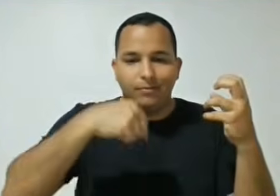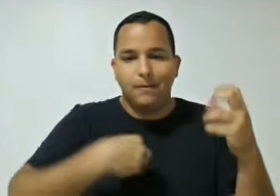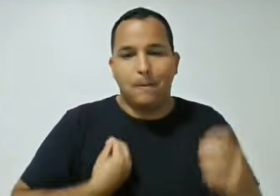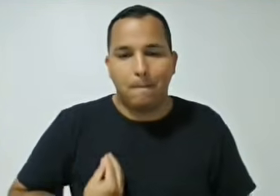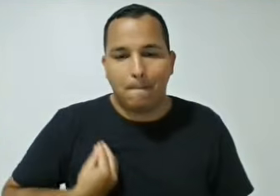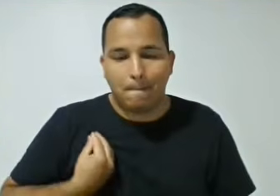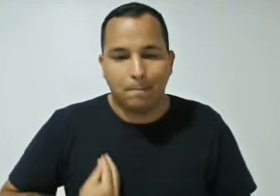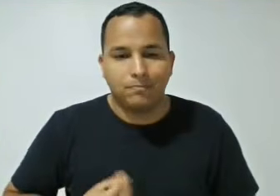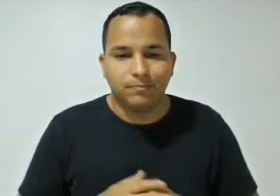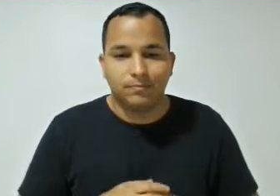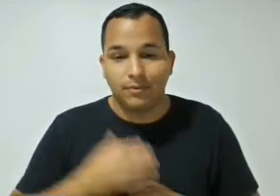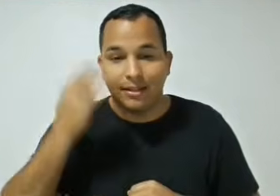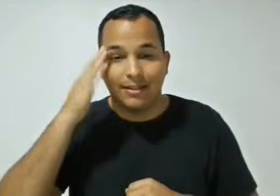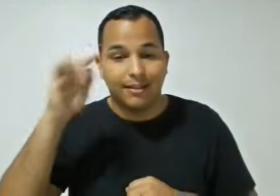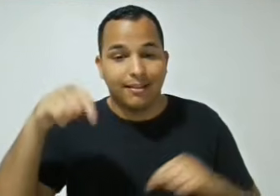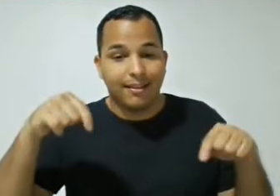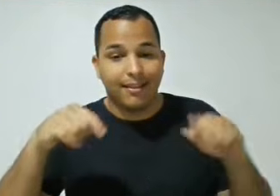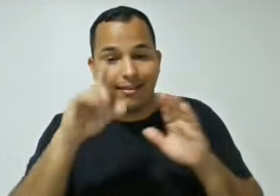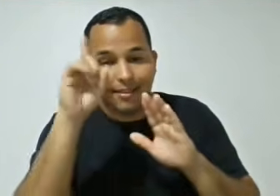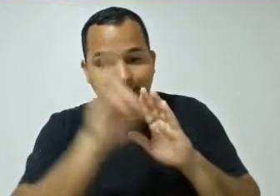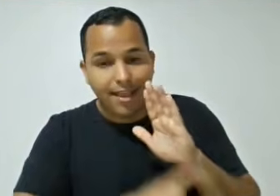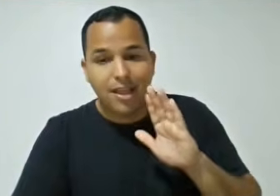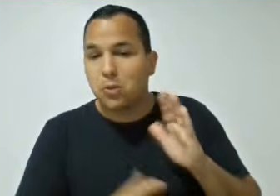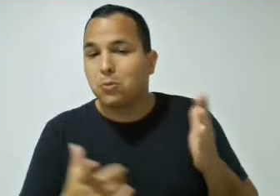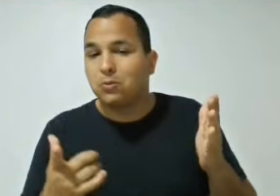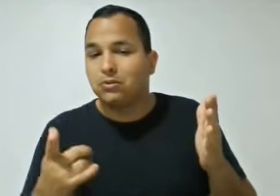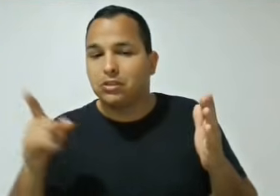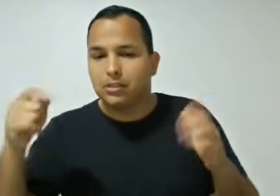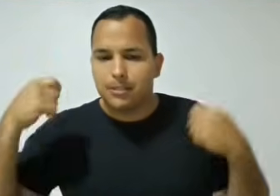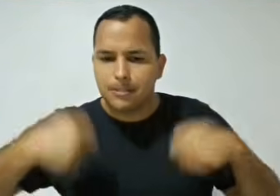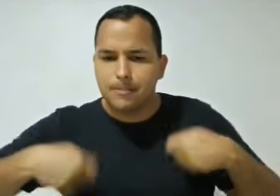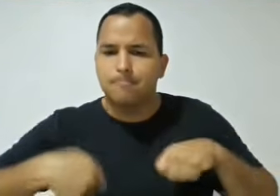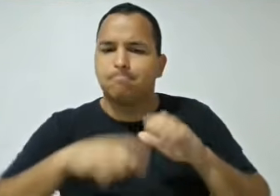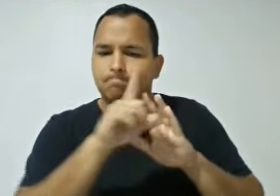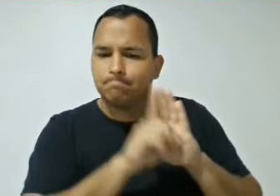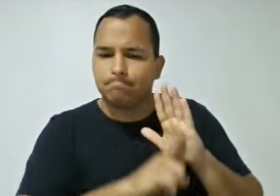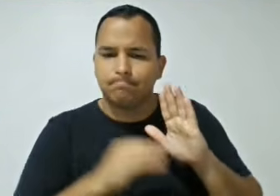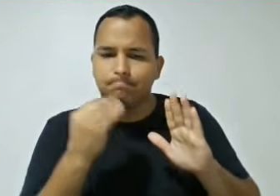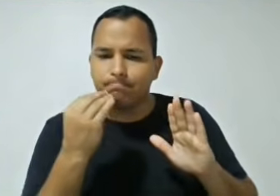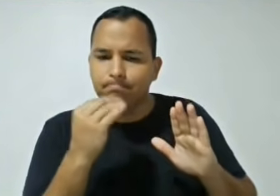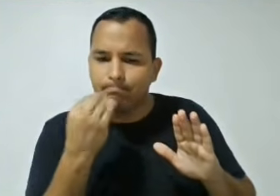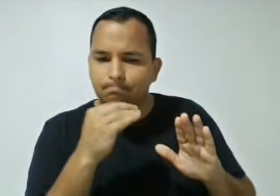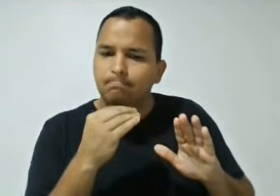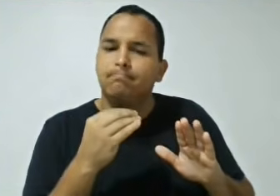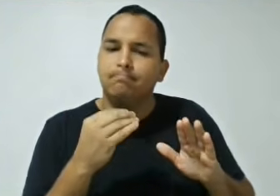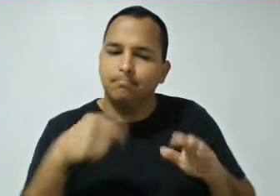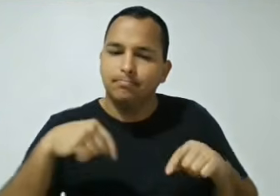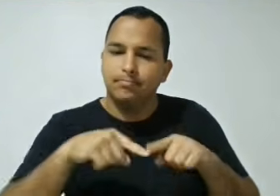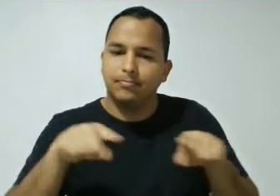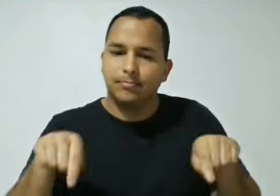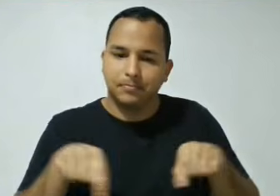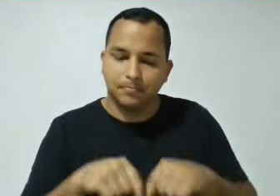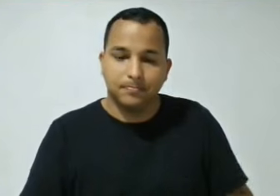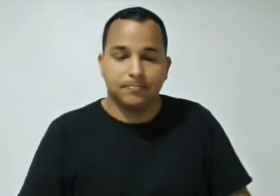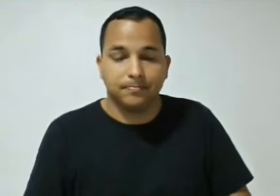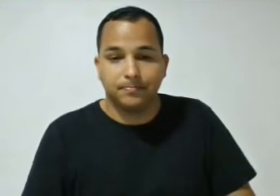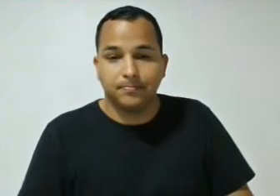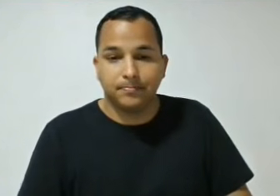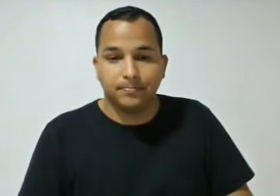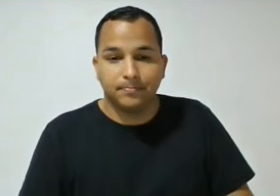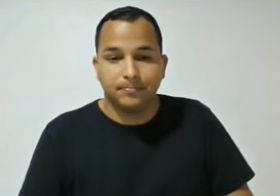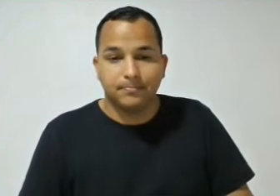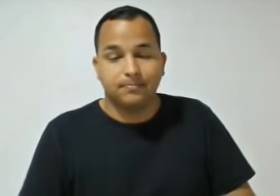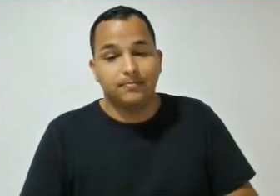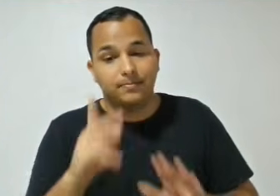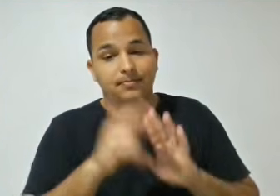entender que isso aqui é um direito e que eles têm direito de aproveitar desse espaço. Então, acho que o grande